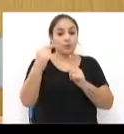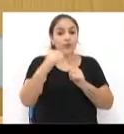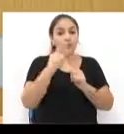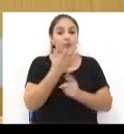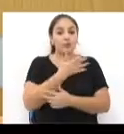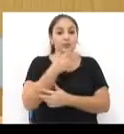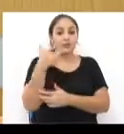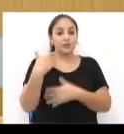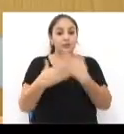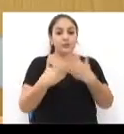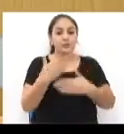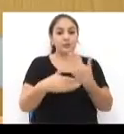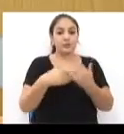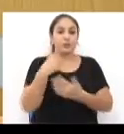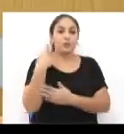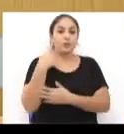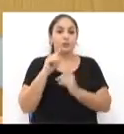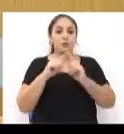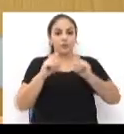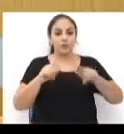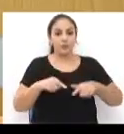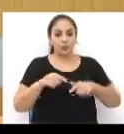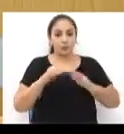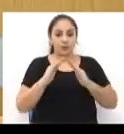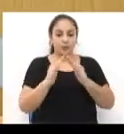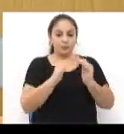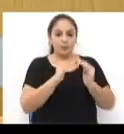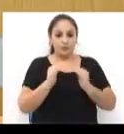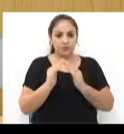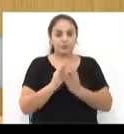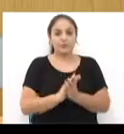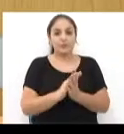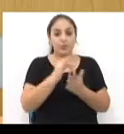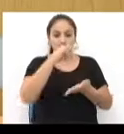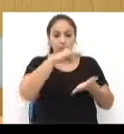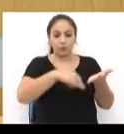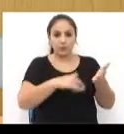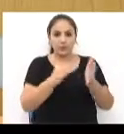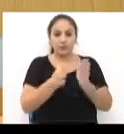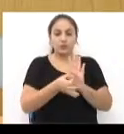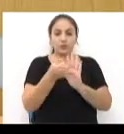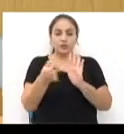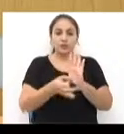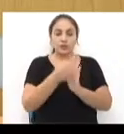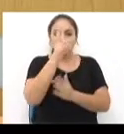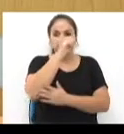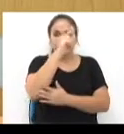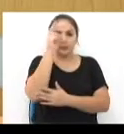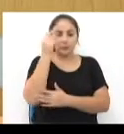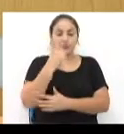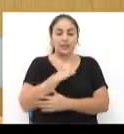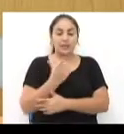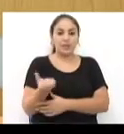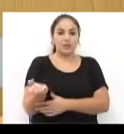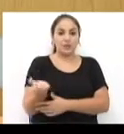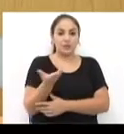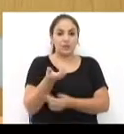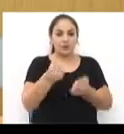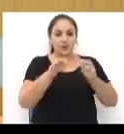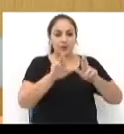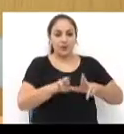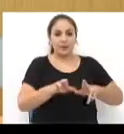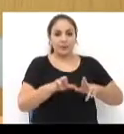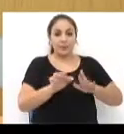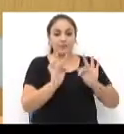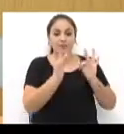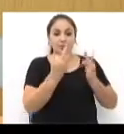o avanço em políticas públicas habitacionais. No documento, ele sugere que o município adquira novas áreas para o assentamento